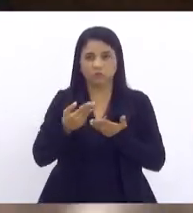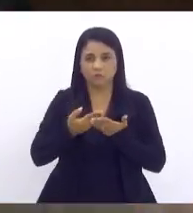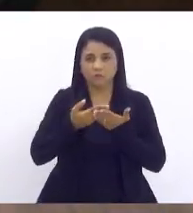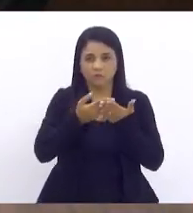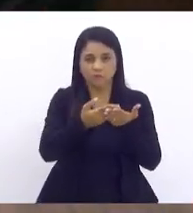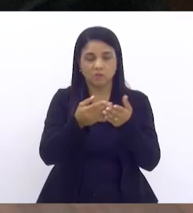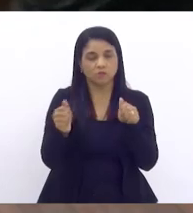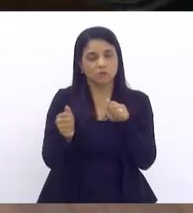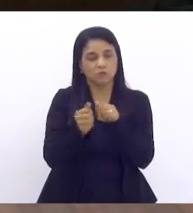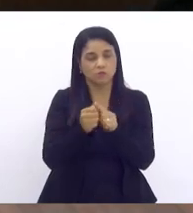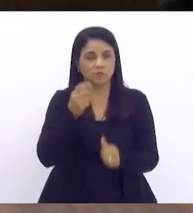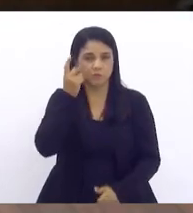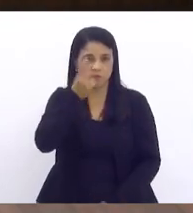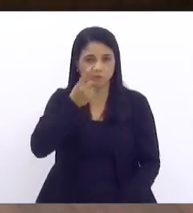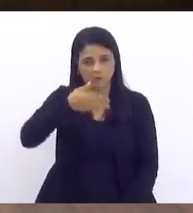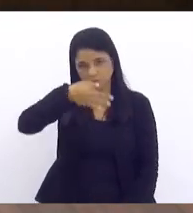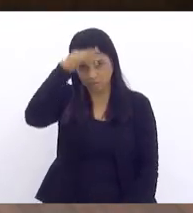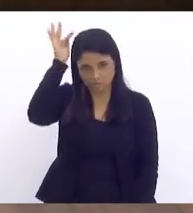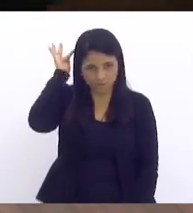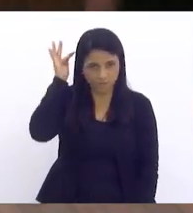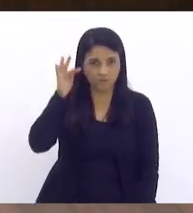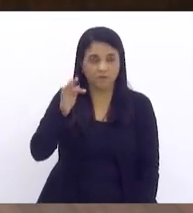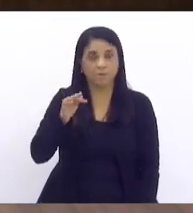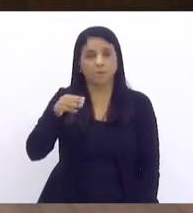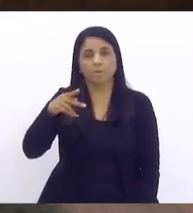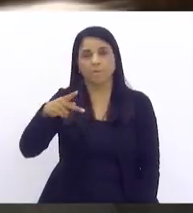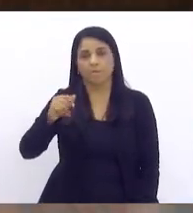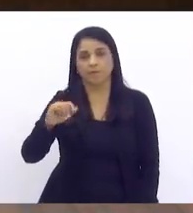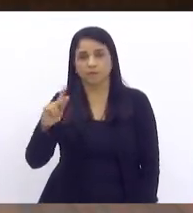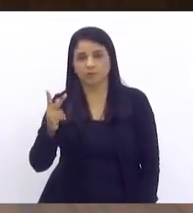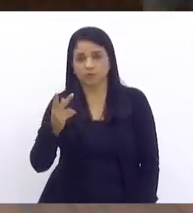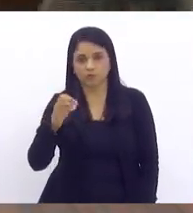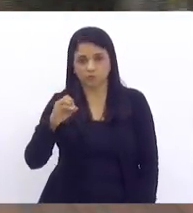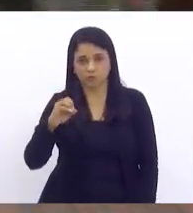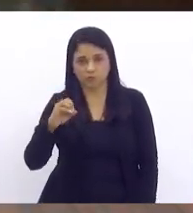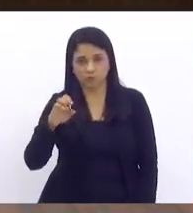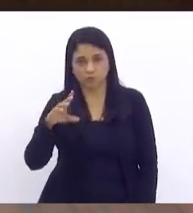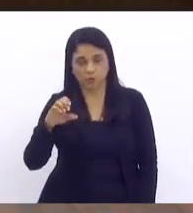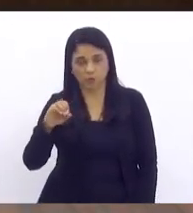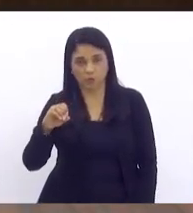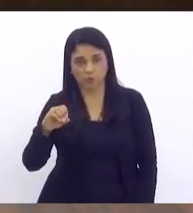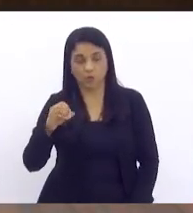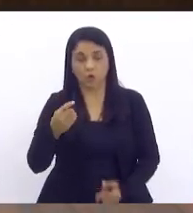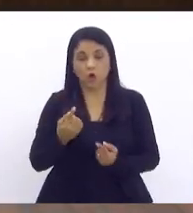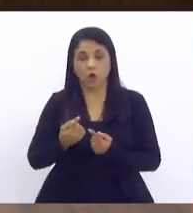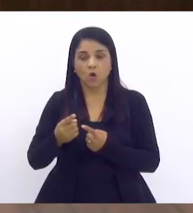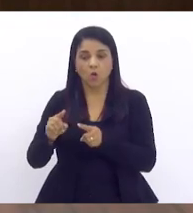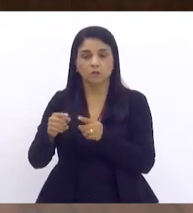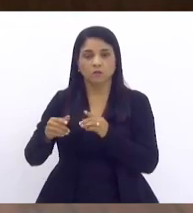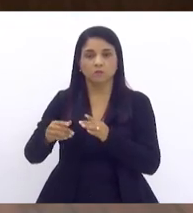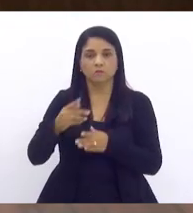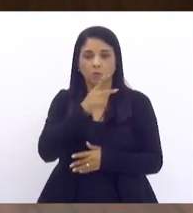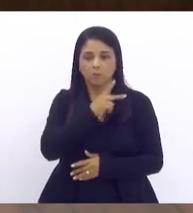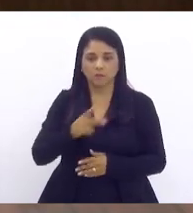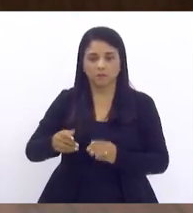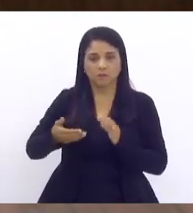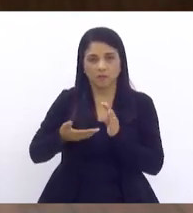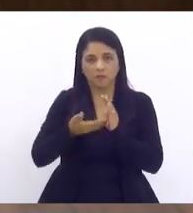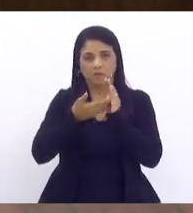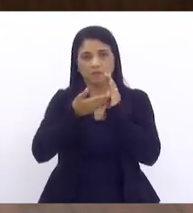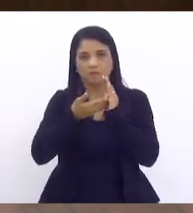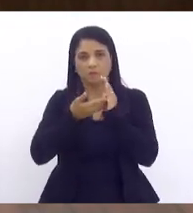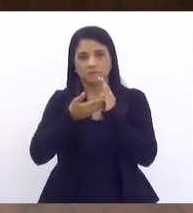querido deputado Fred Pacheco contra o presidente da Câmara de